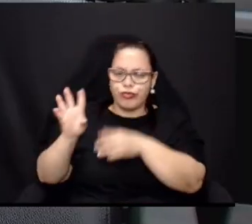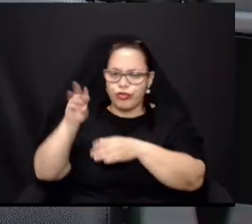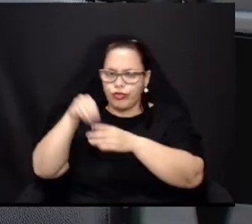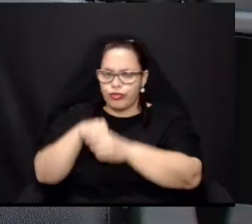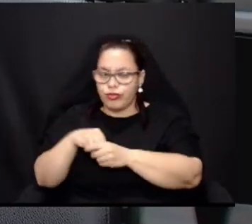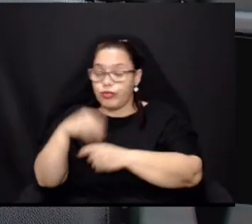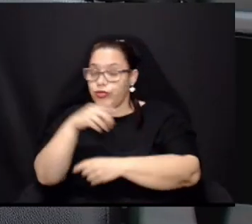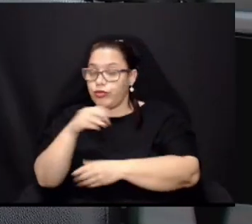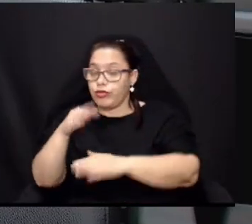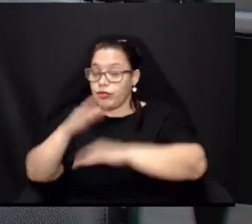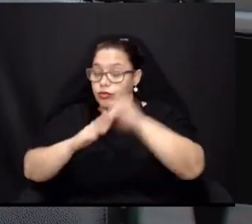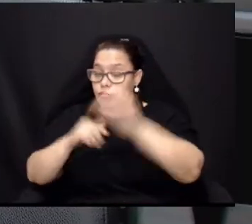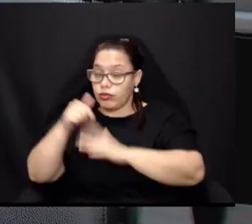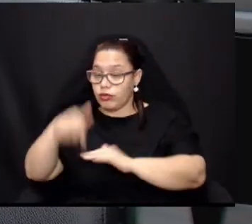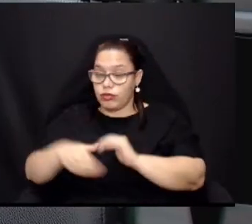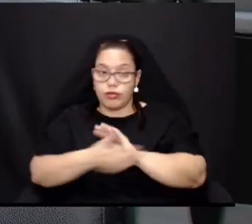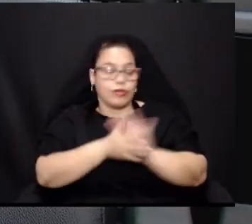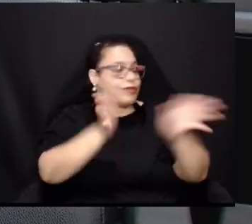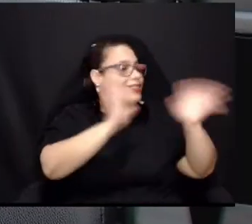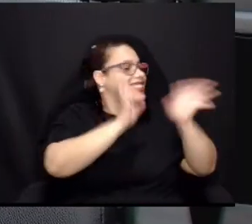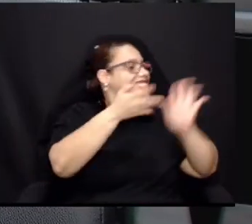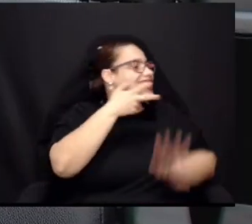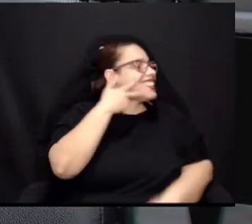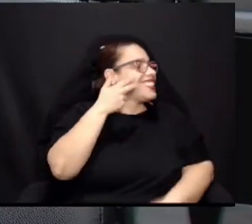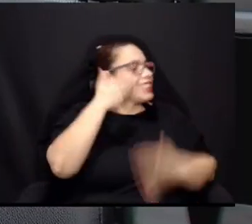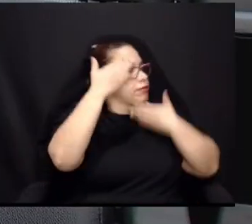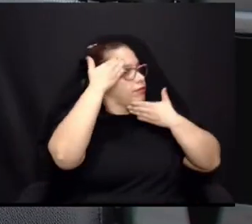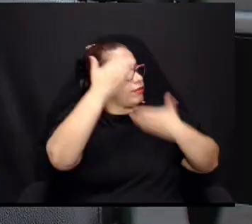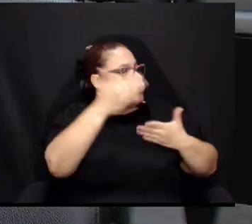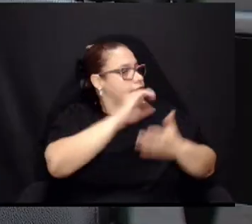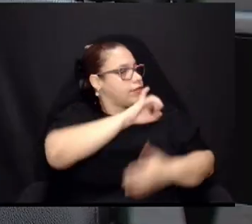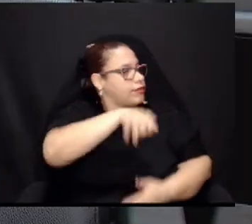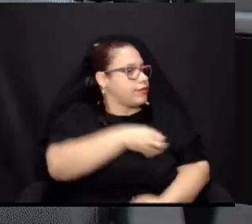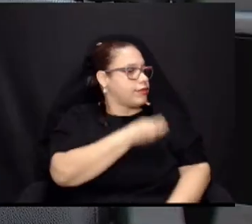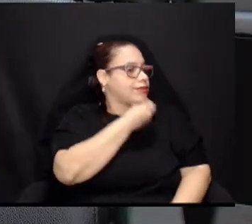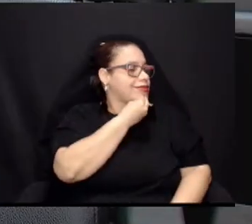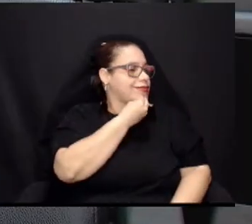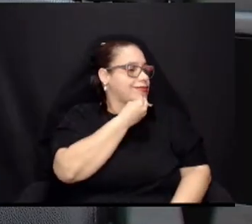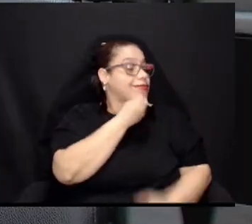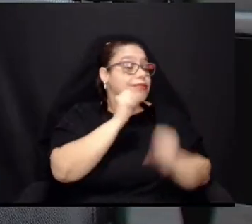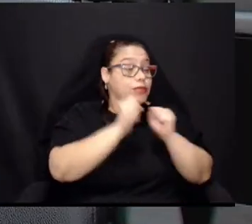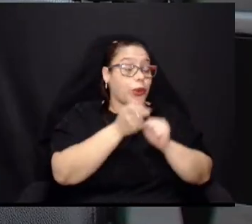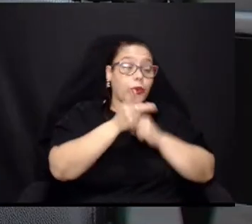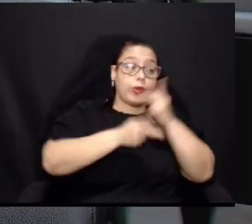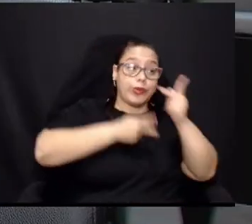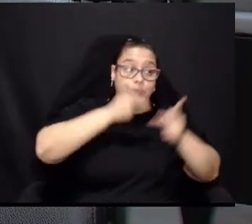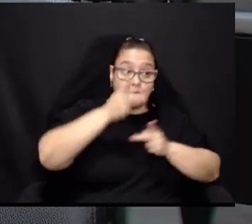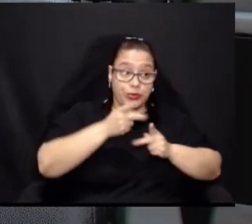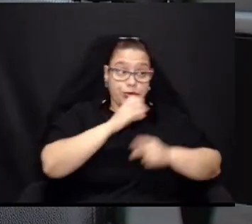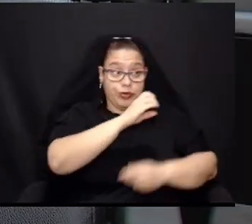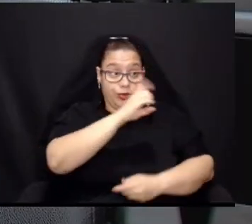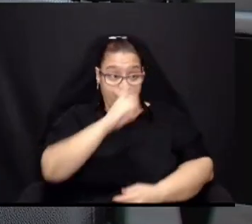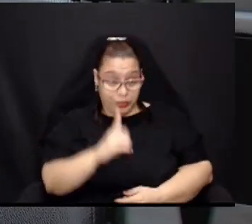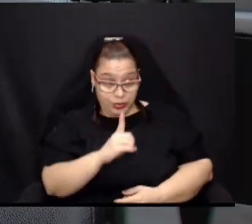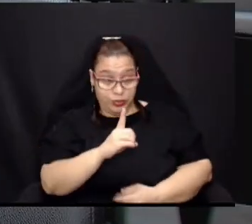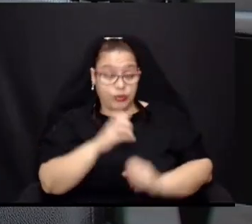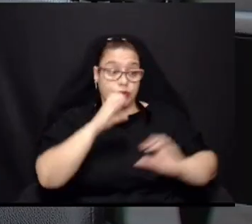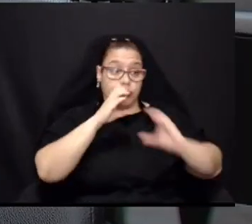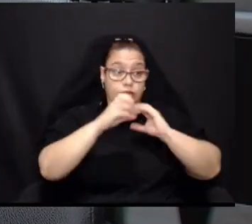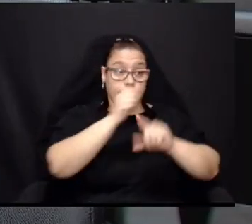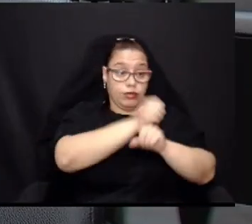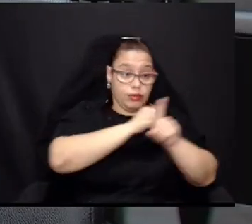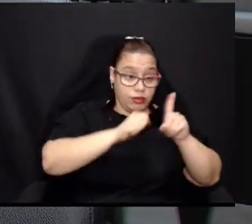da Câmara. Oi, Rafa, obrigada pela oportunidade de poder falar um pouquinho sobre a coordenadoria, né, de comunicação social aqui da